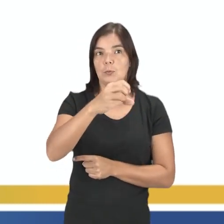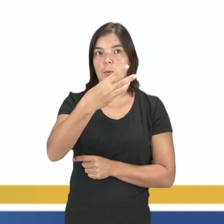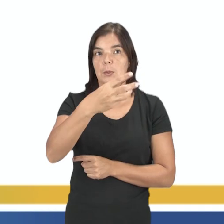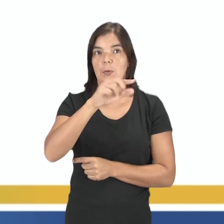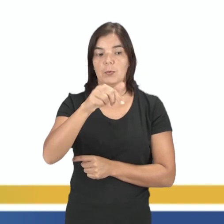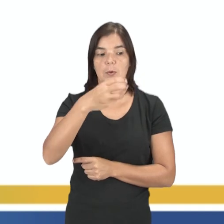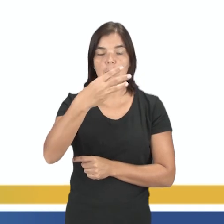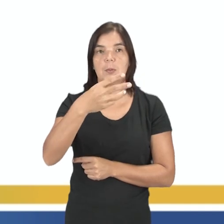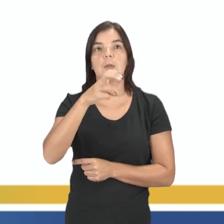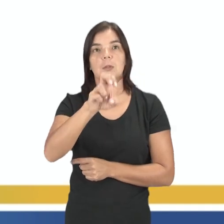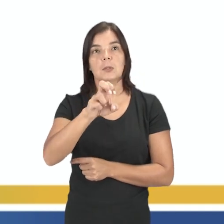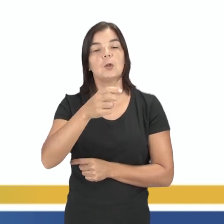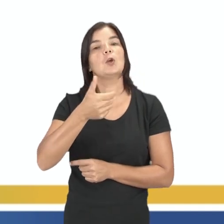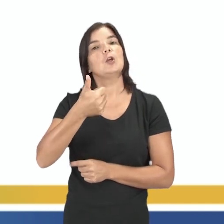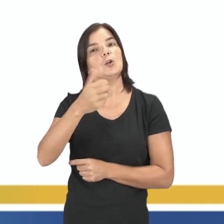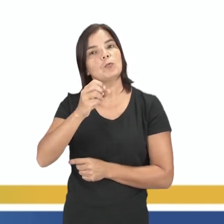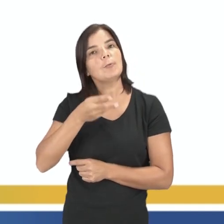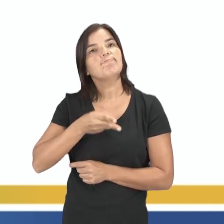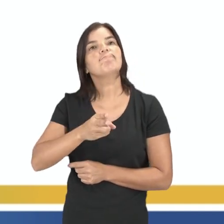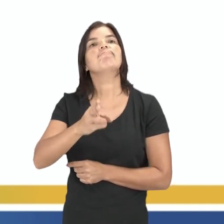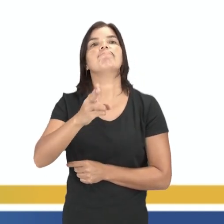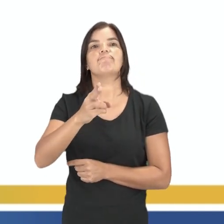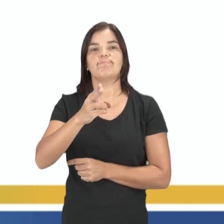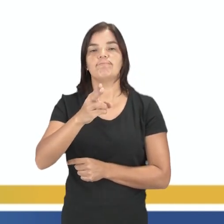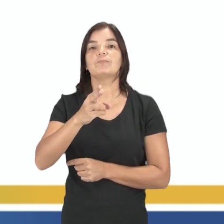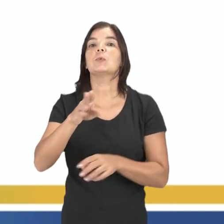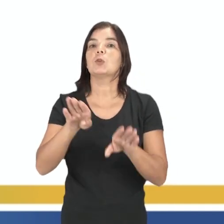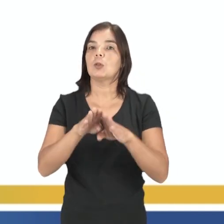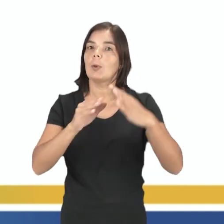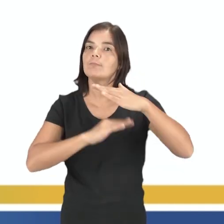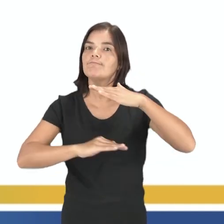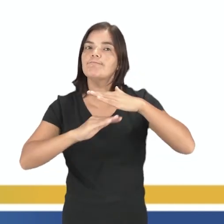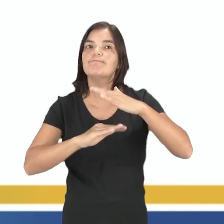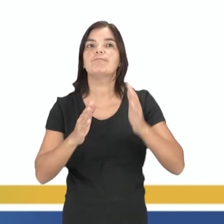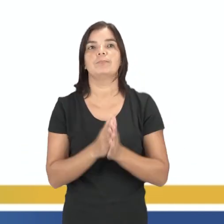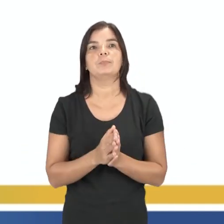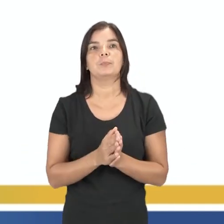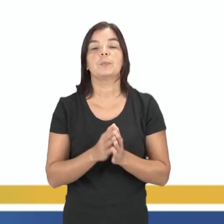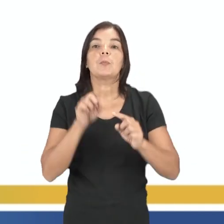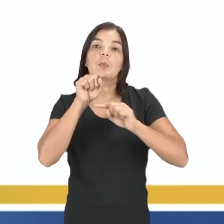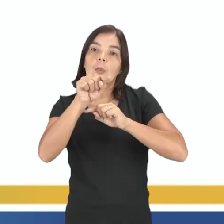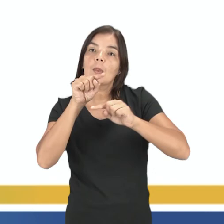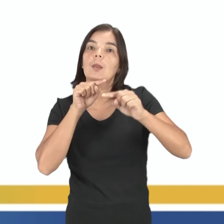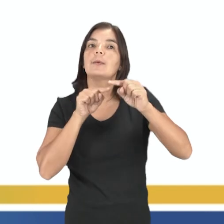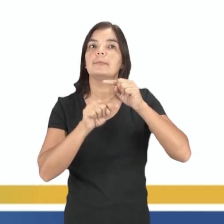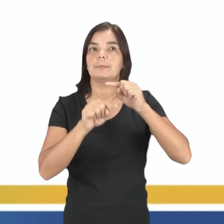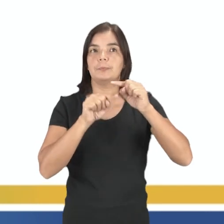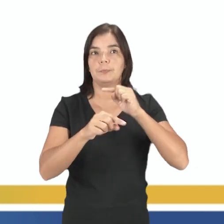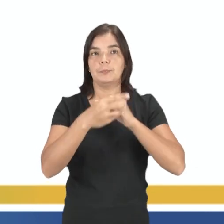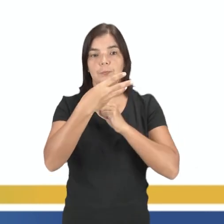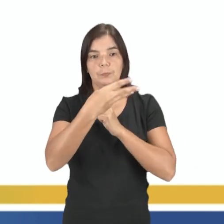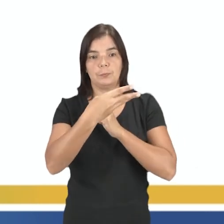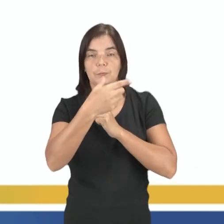293,35 e eu conservei a base 10 e conservei o 14. Você tem uma divisão, você divide o